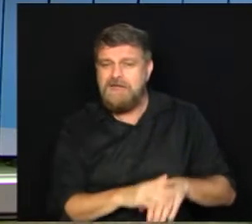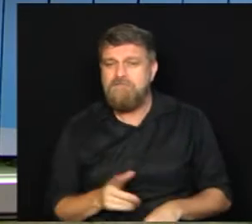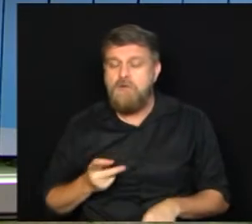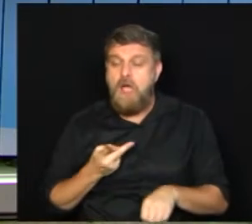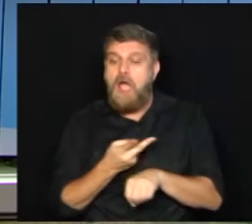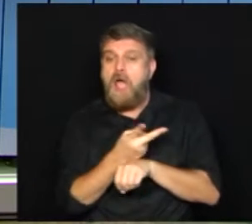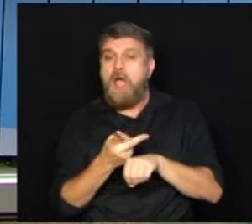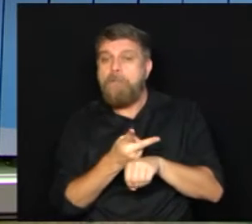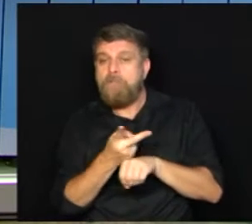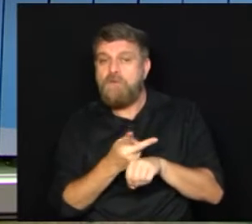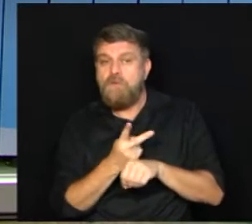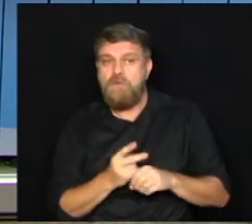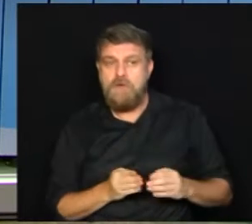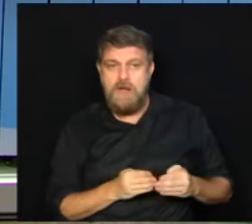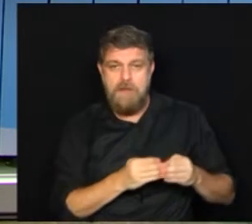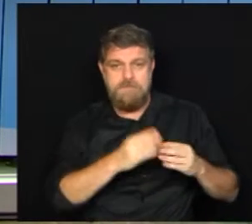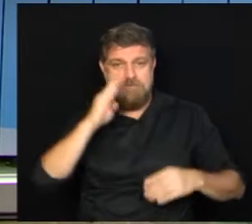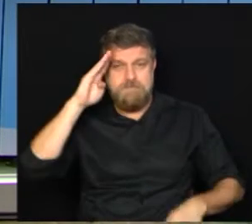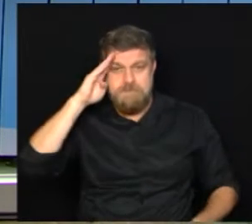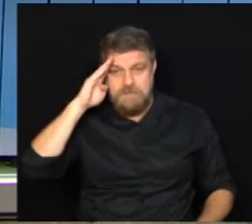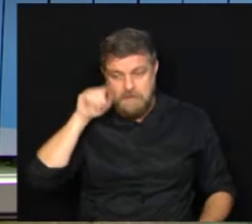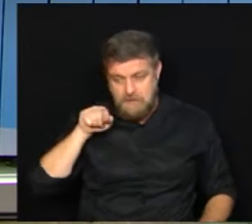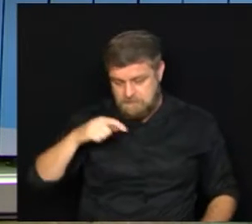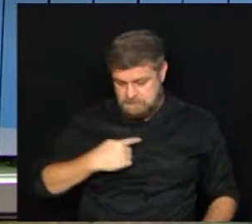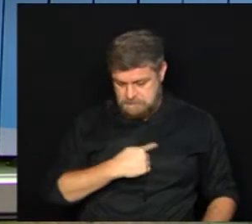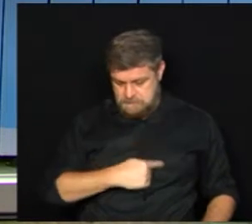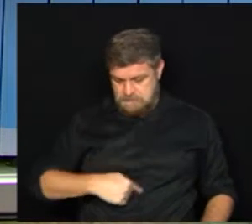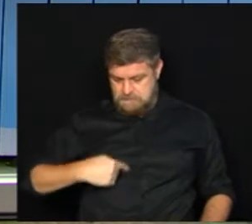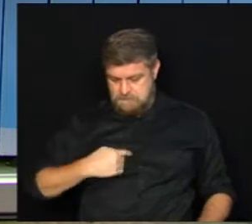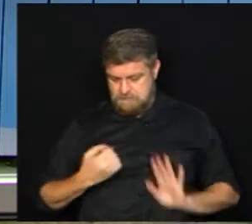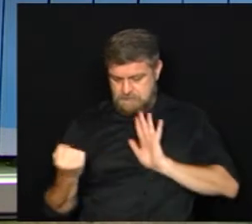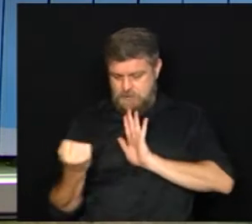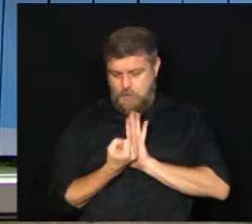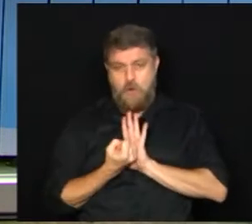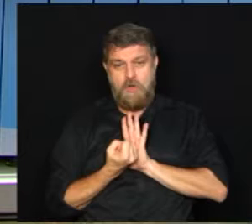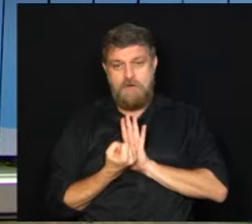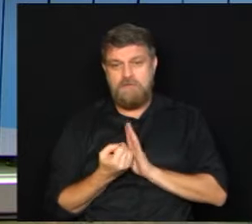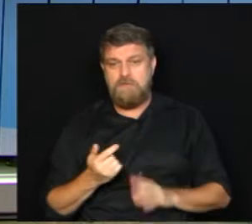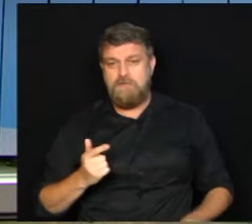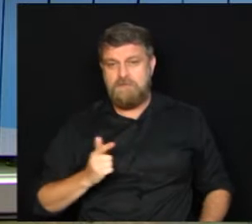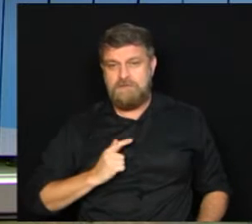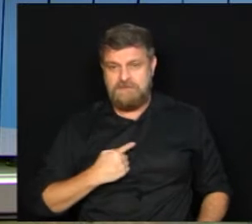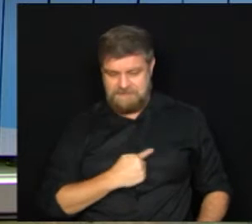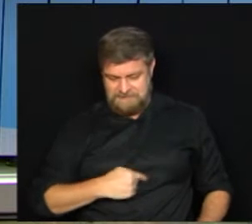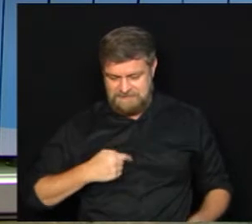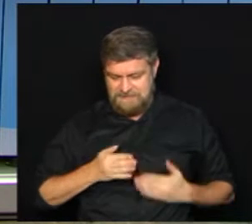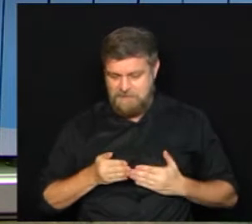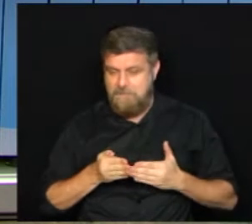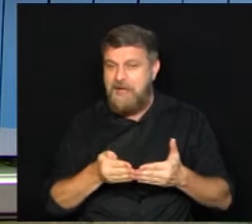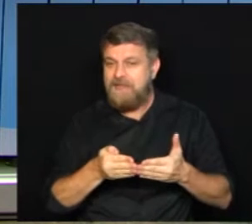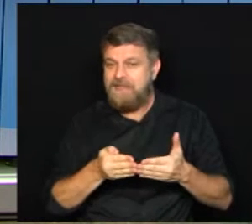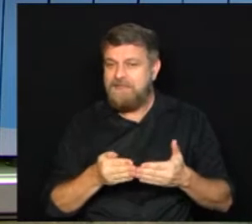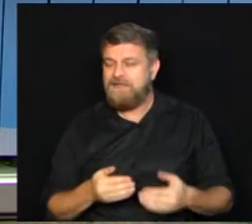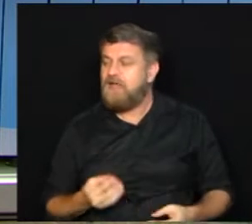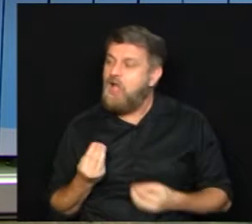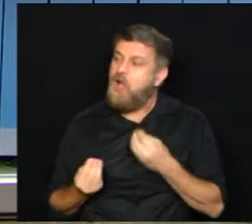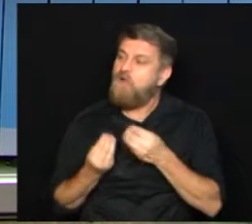este apoio da Marinha? Eu tô vendo que você tá com a camisa, né, tenente. Como é que foi isso na sua